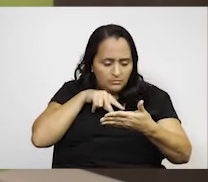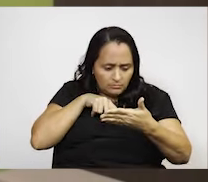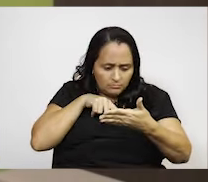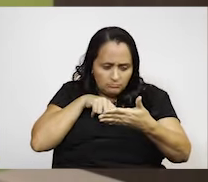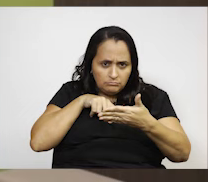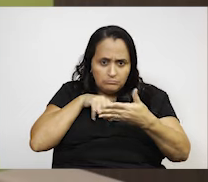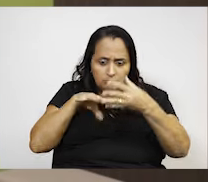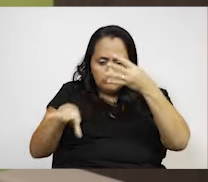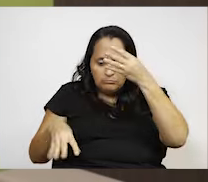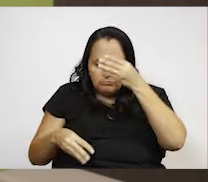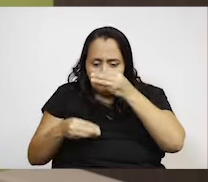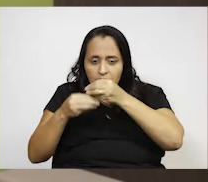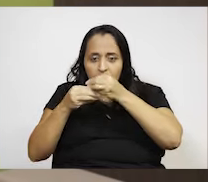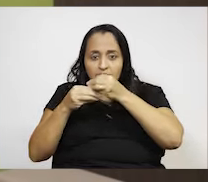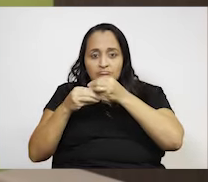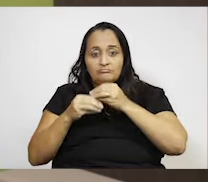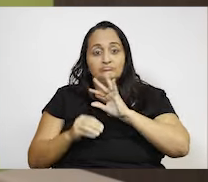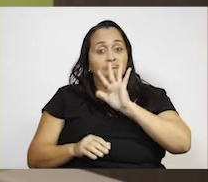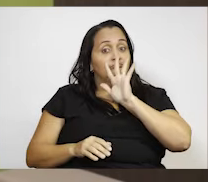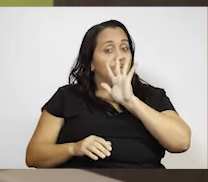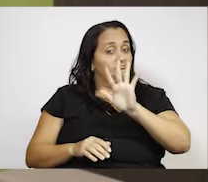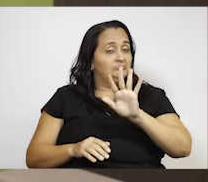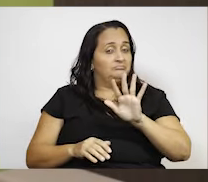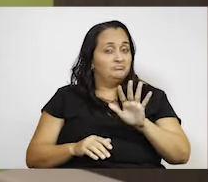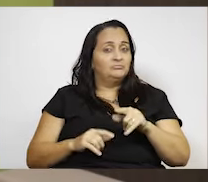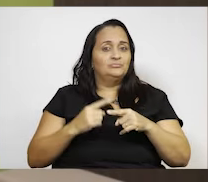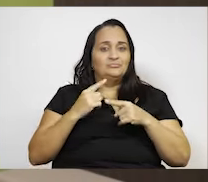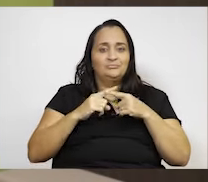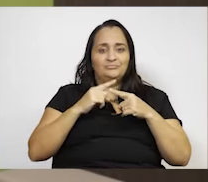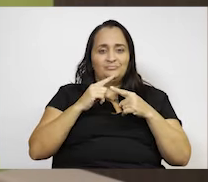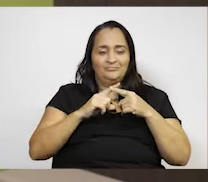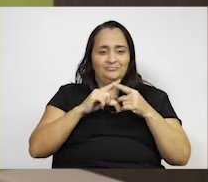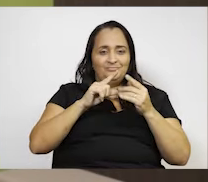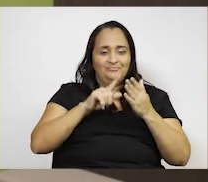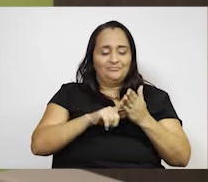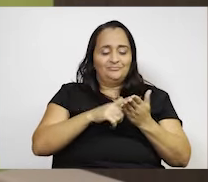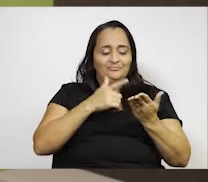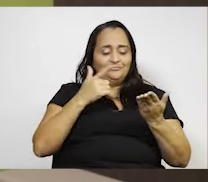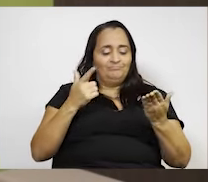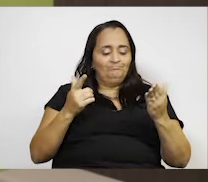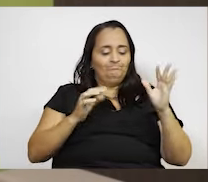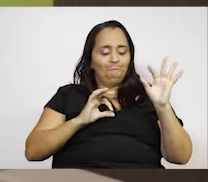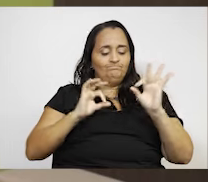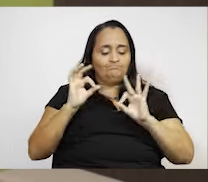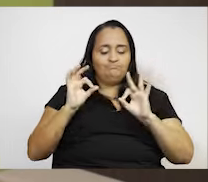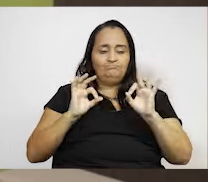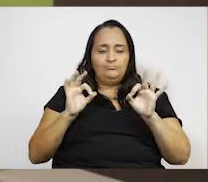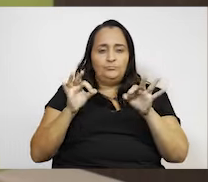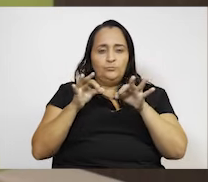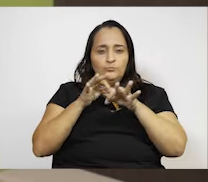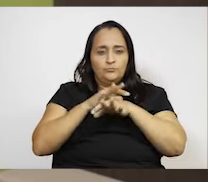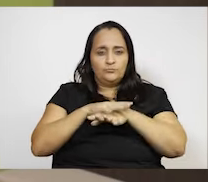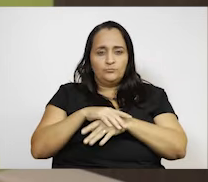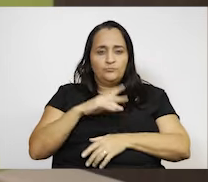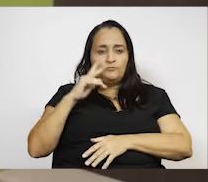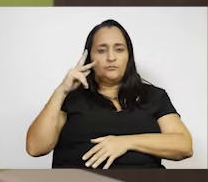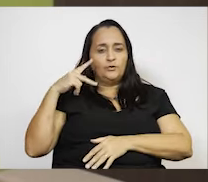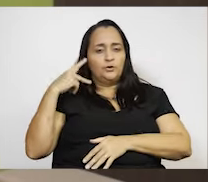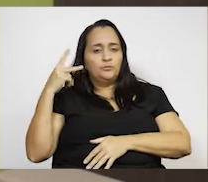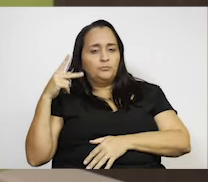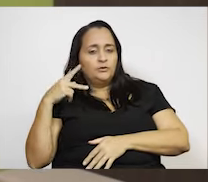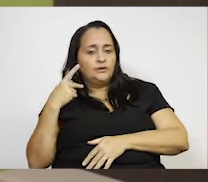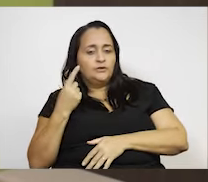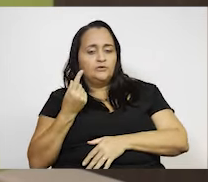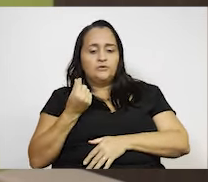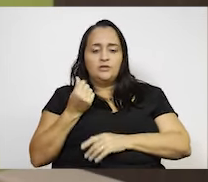está prontinho e ele chega nas tuas mãos, toda notícia que você lê, que seja notícia do campo de política, de